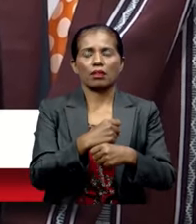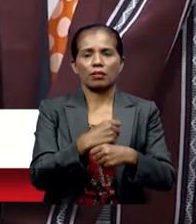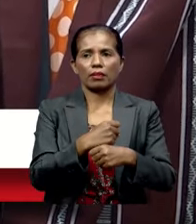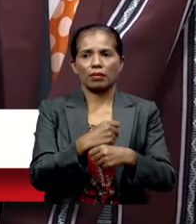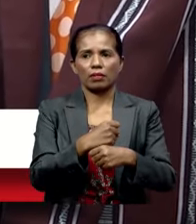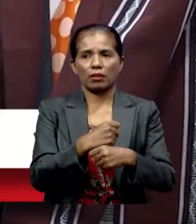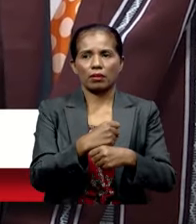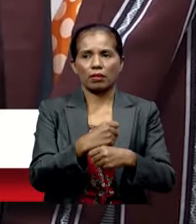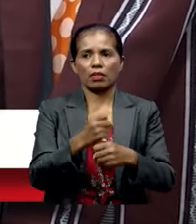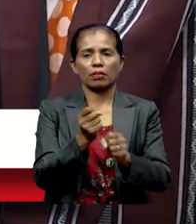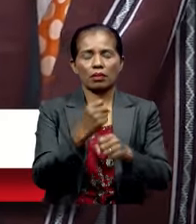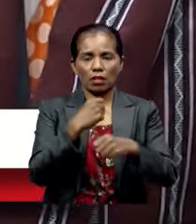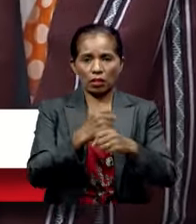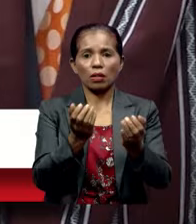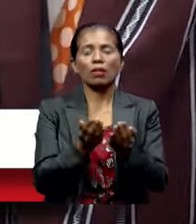ro.